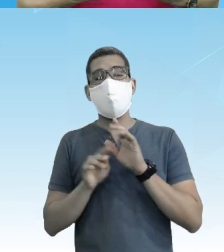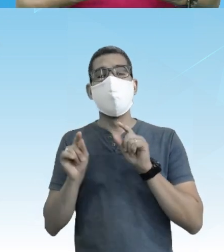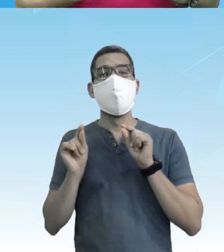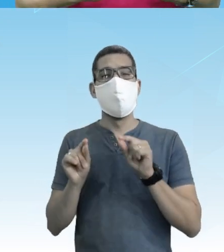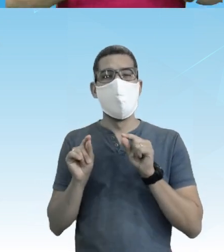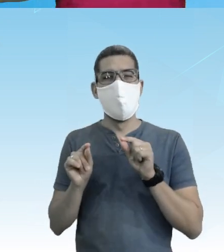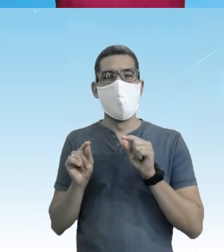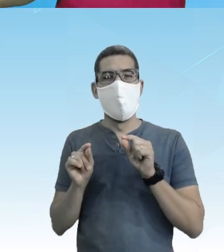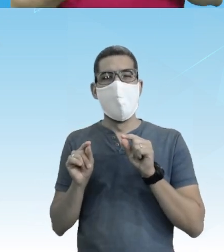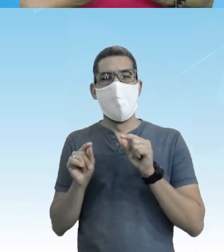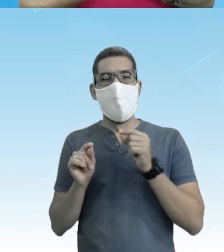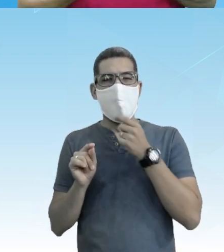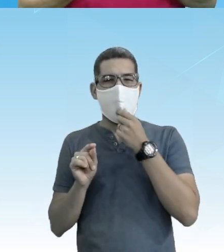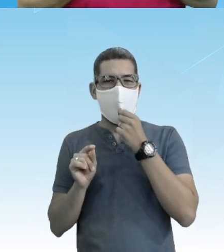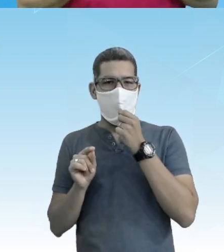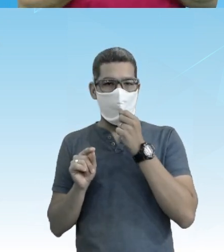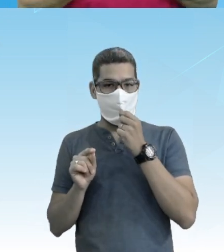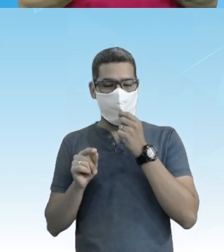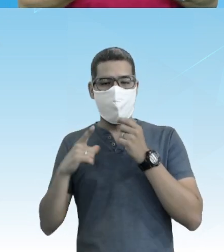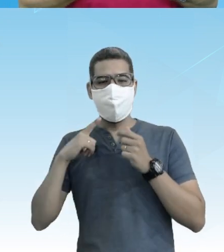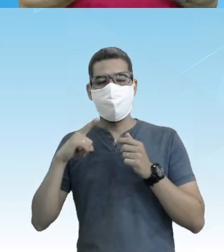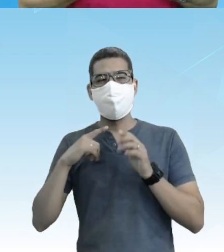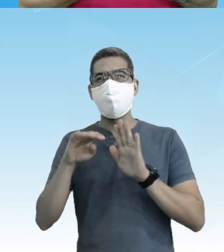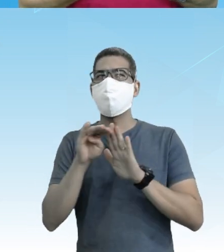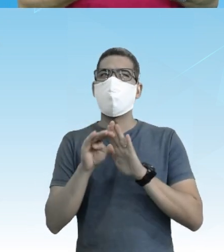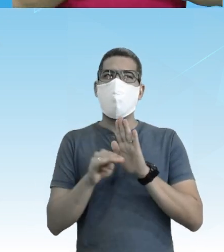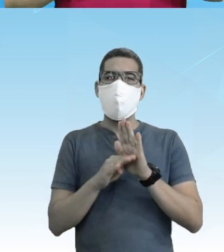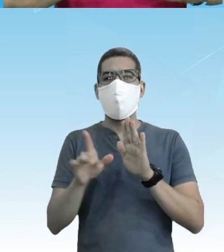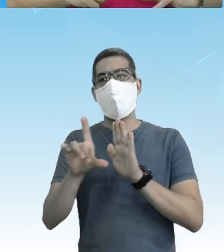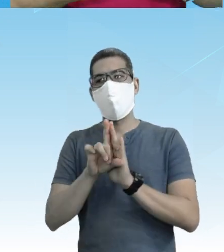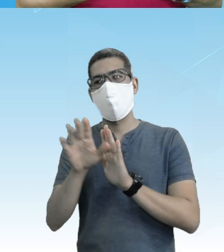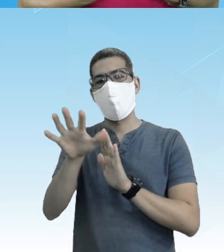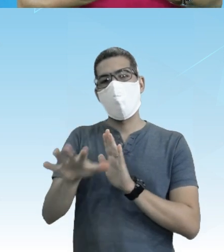As normas, as leis da sociedade,